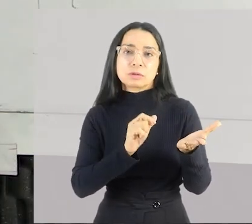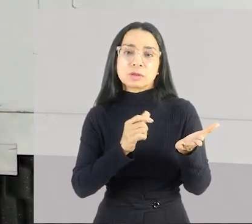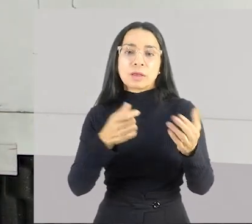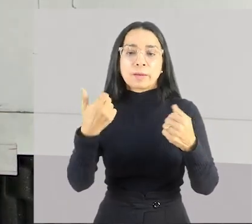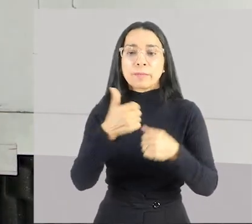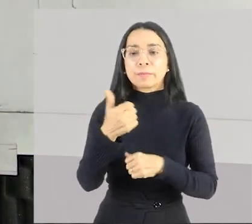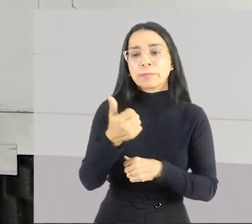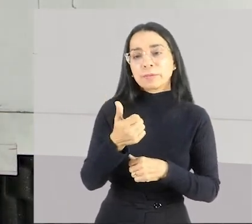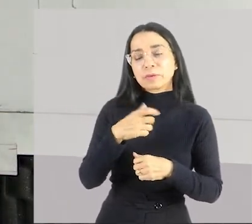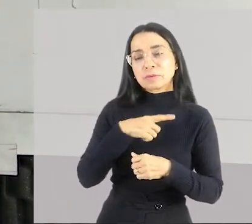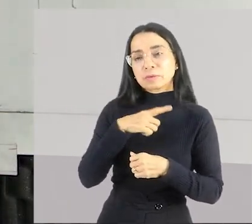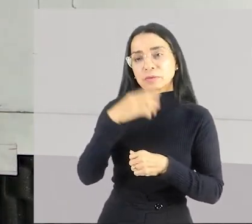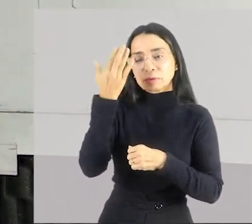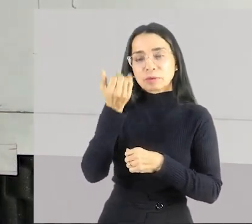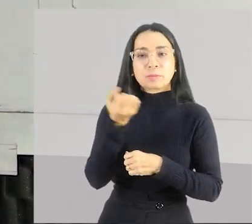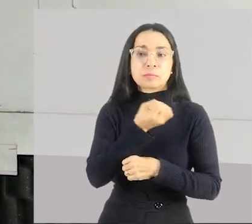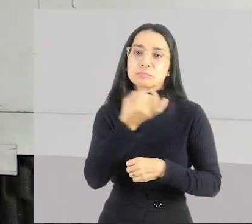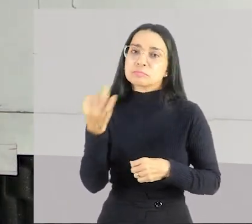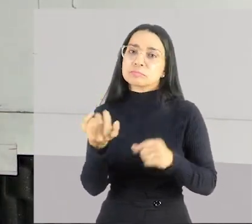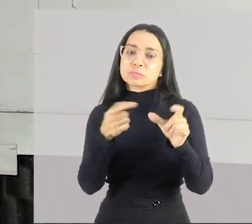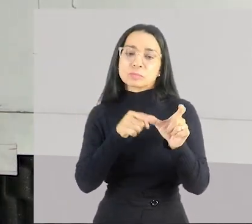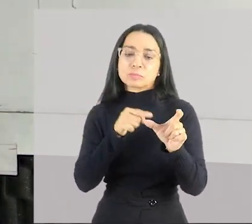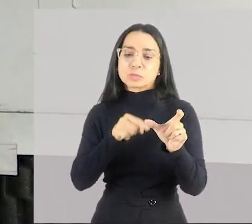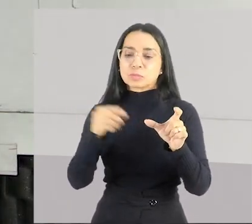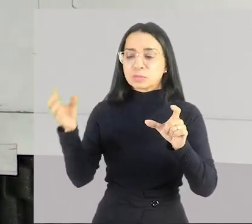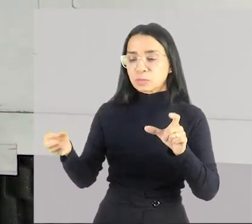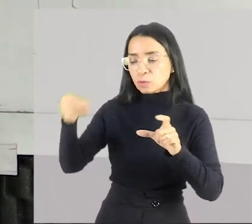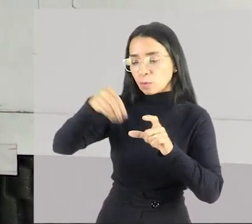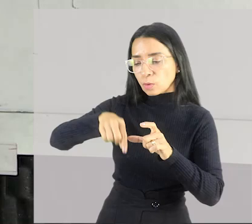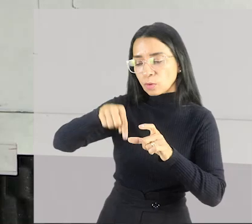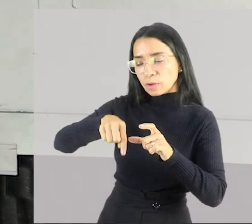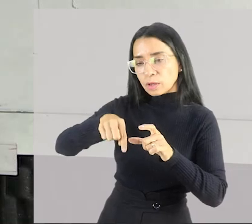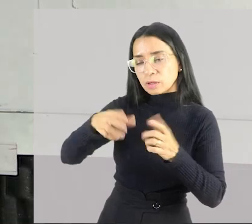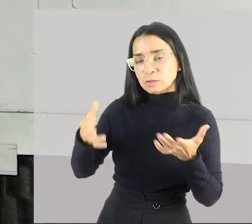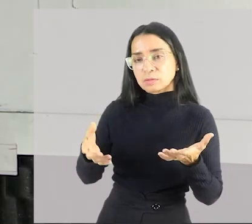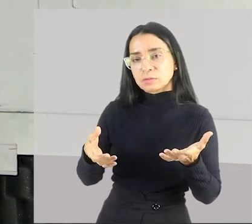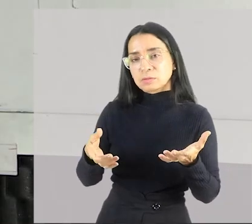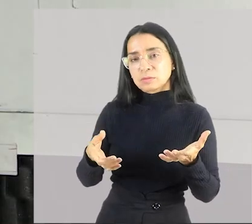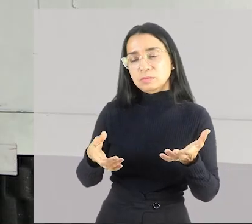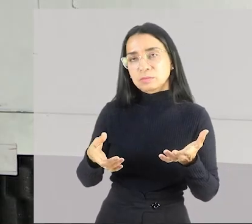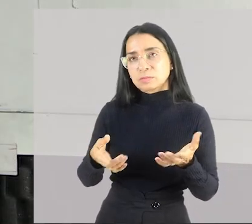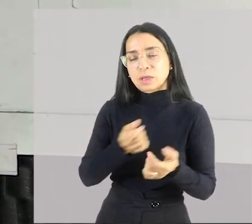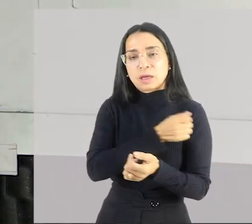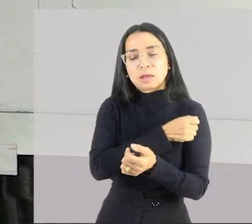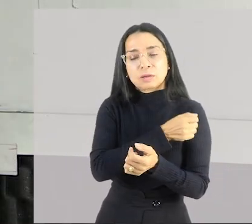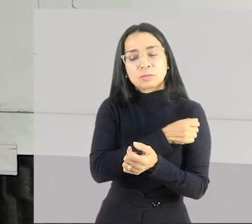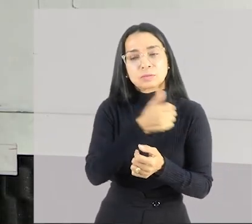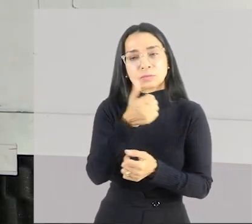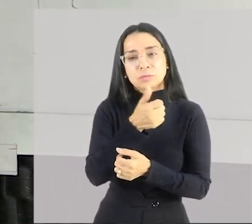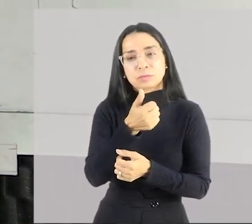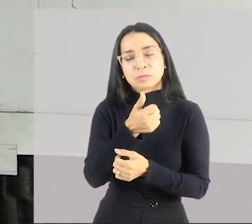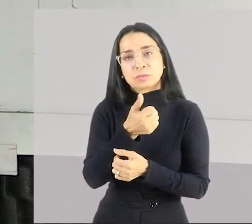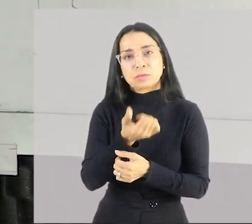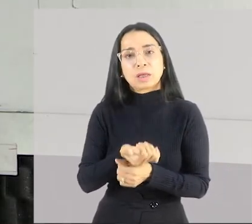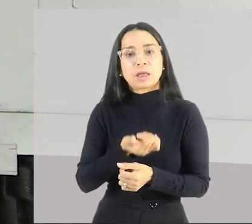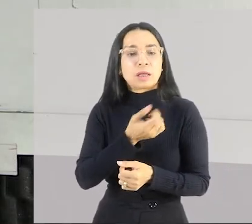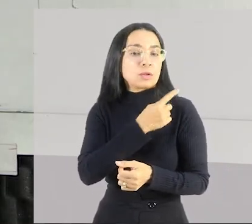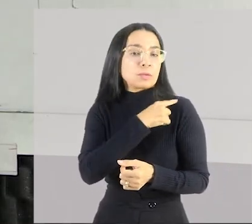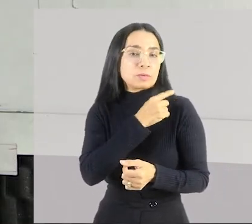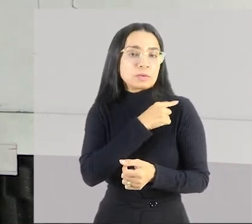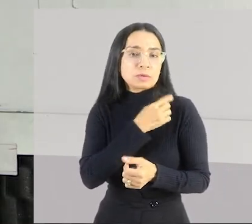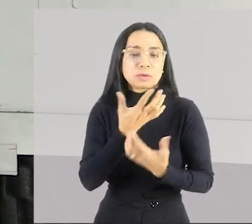foram depositados na urna porque veja bem o aluno do primeiro ano recebe um cartão e lá diz que tem